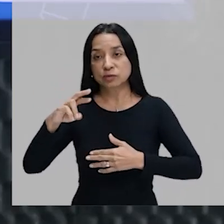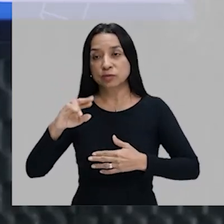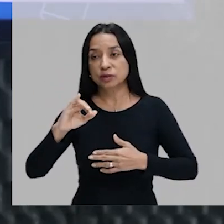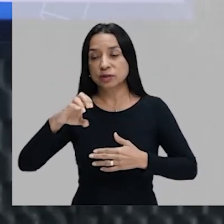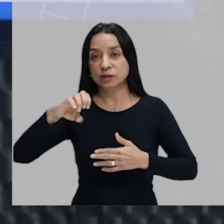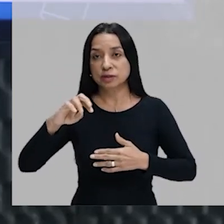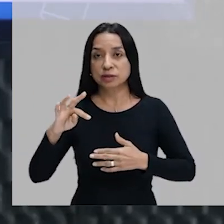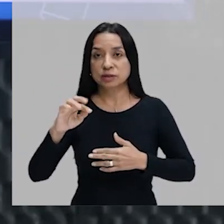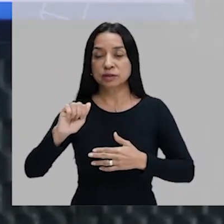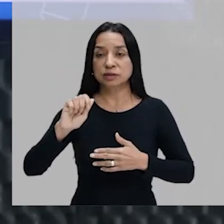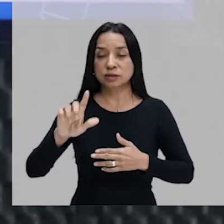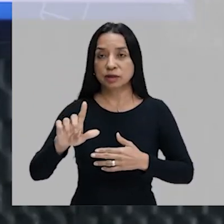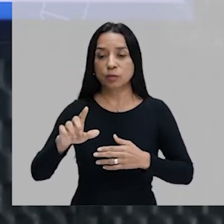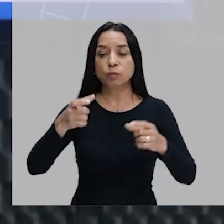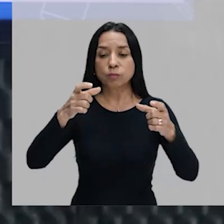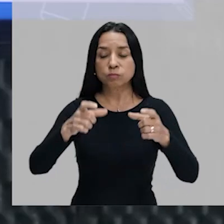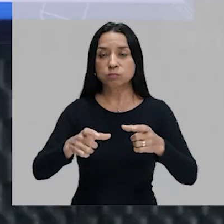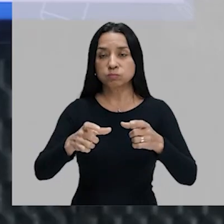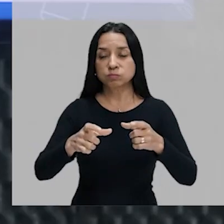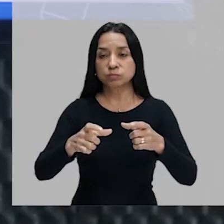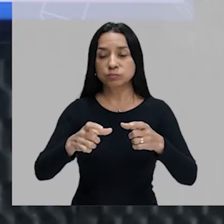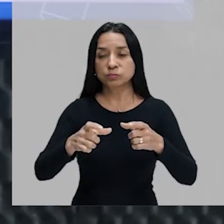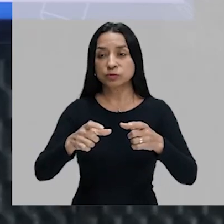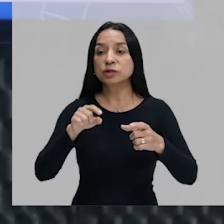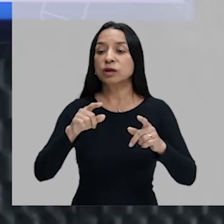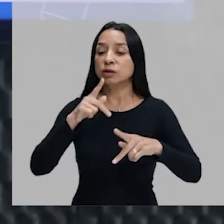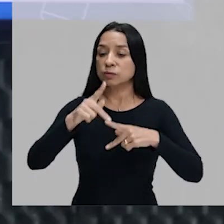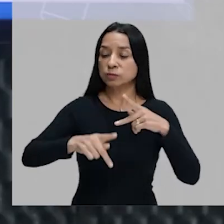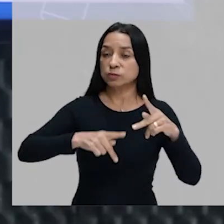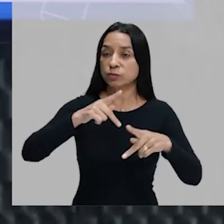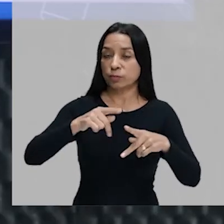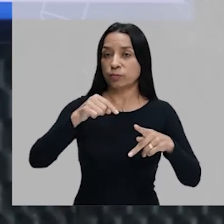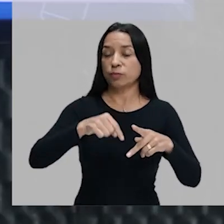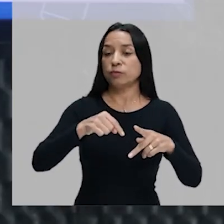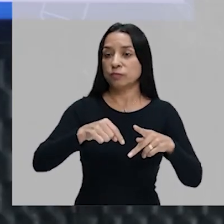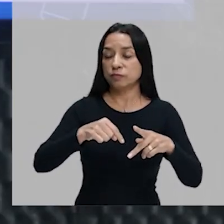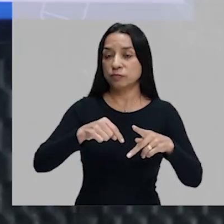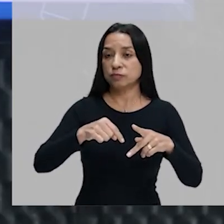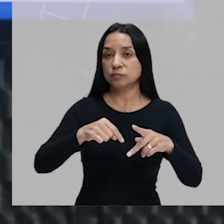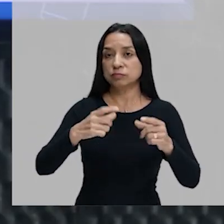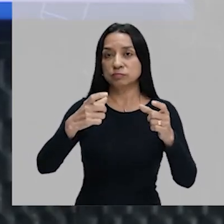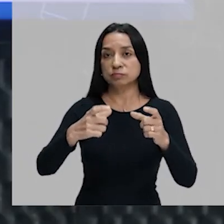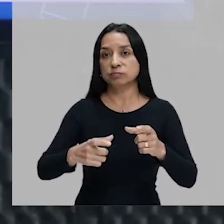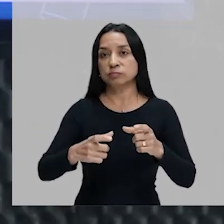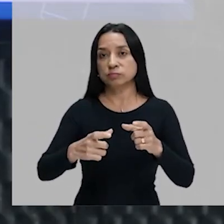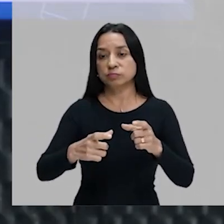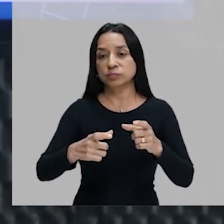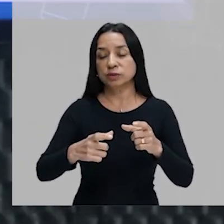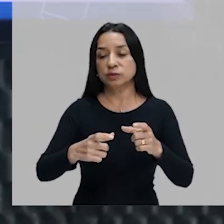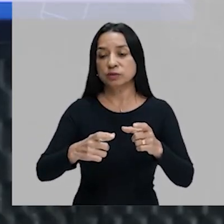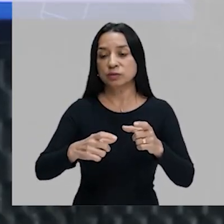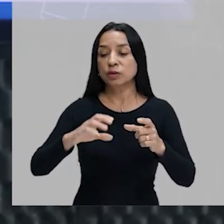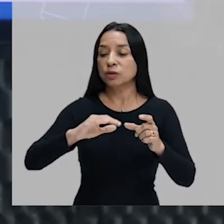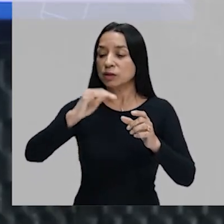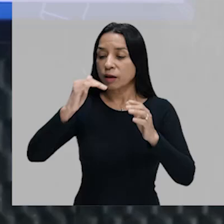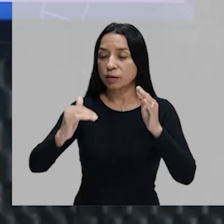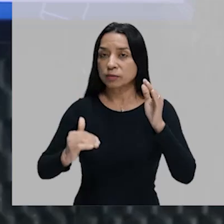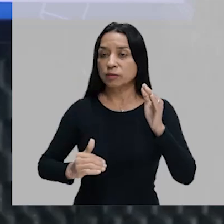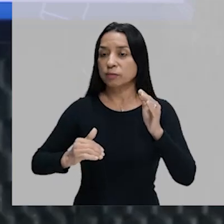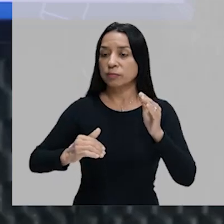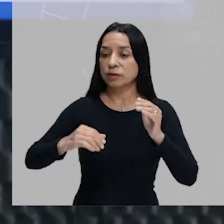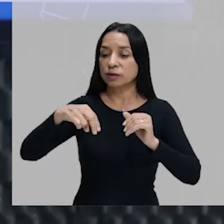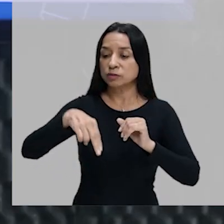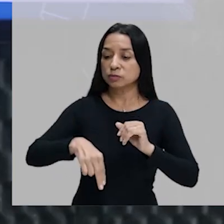Oriente Próximo, onde essa civilização ela vai estar localizada na parte nordeste